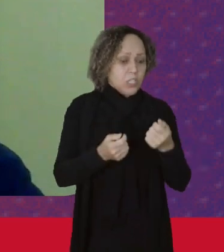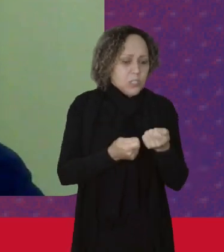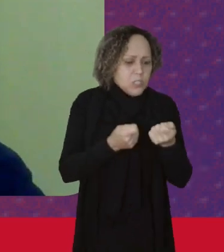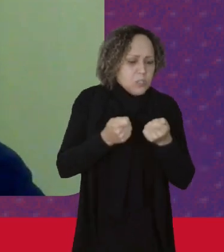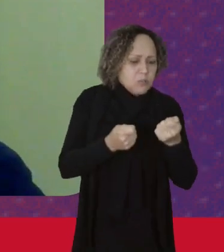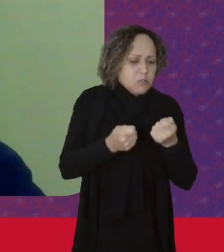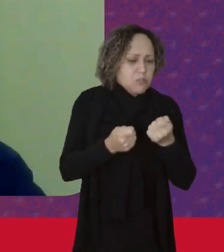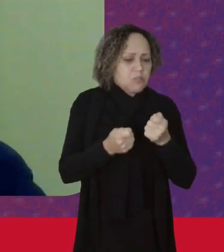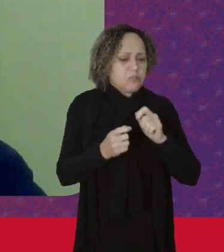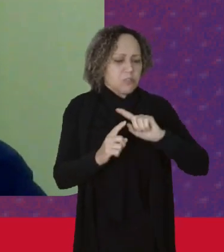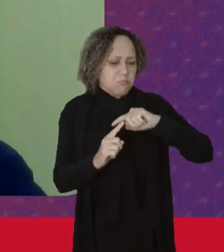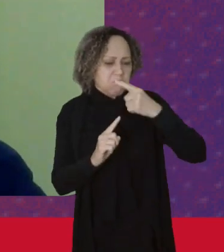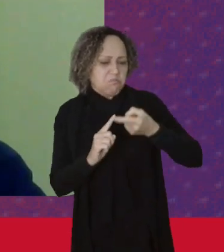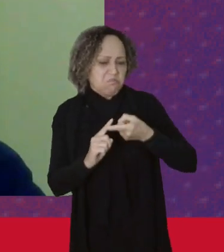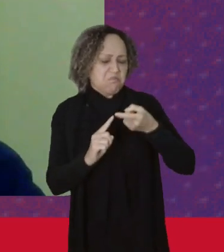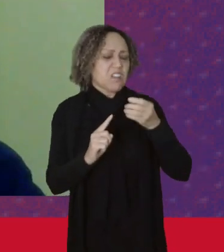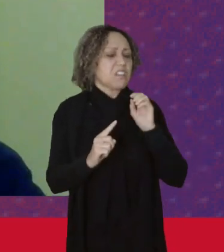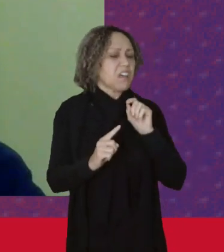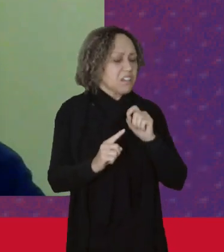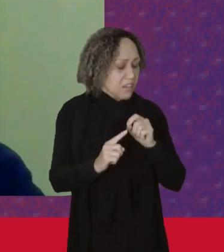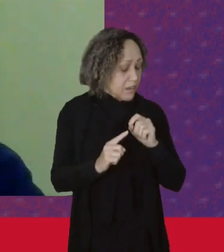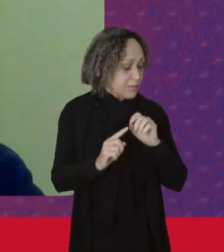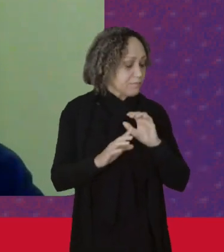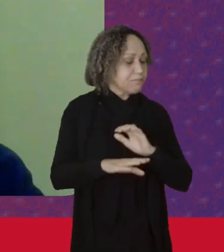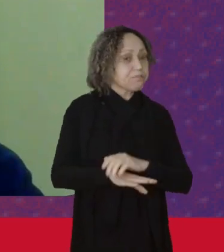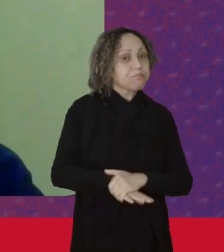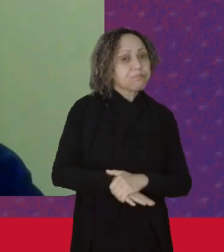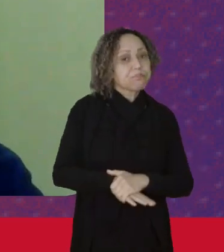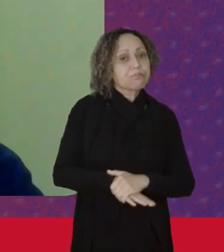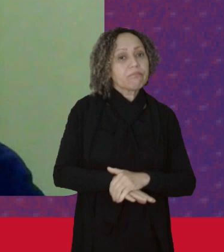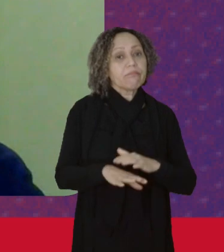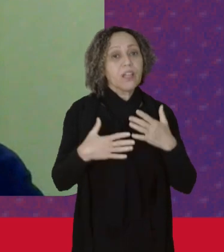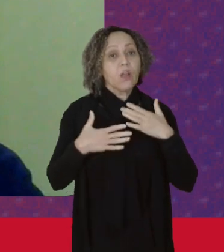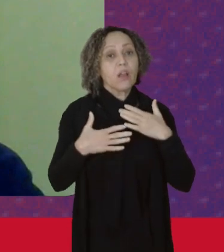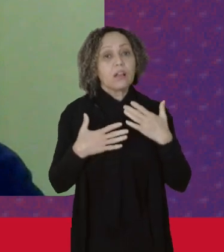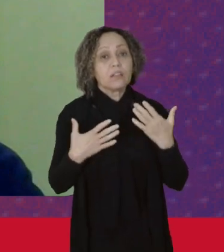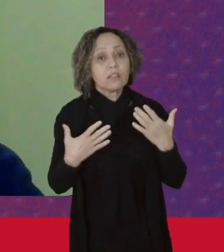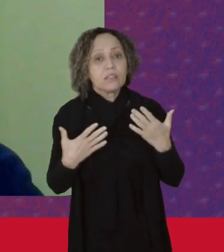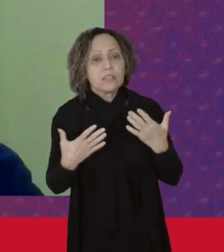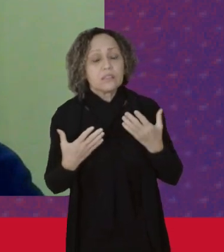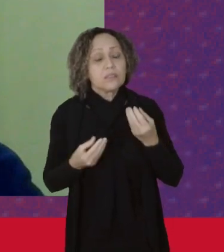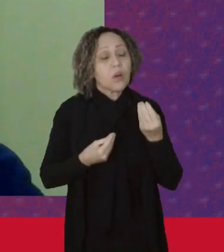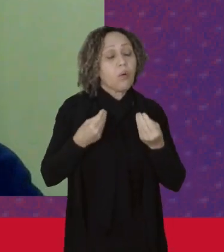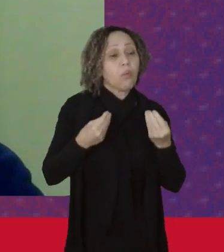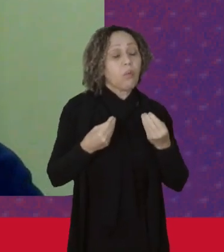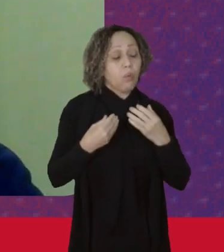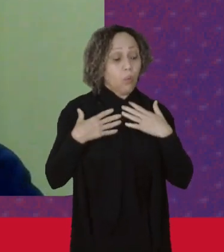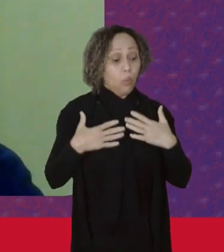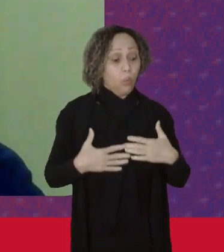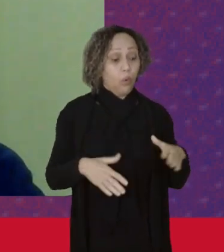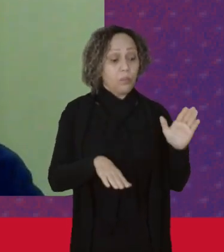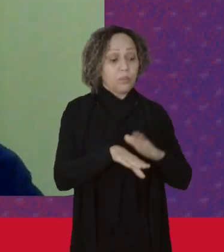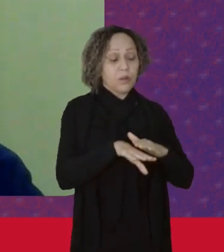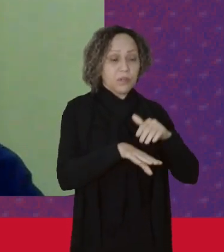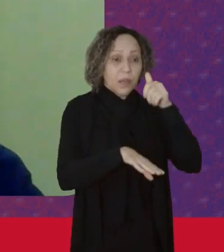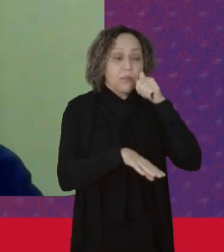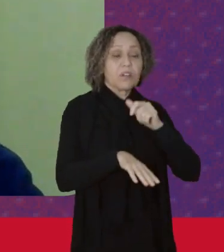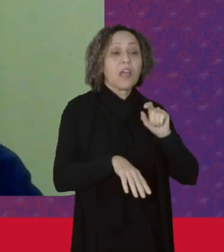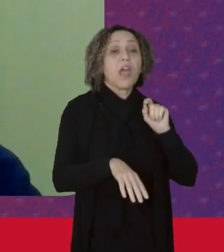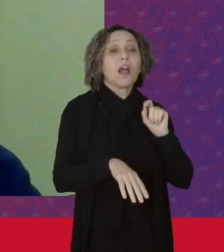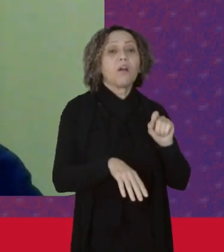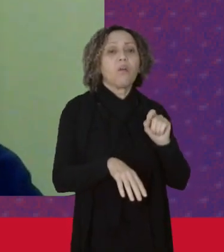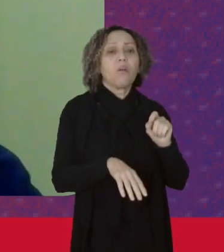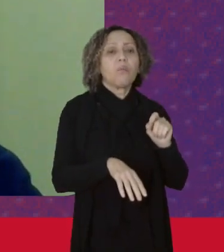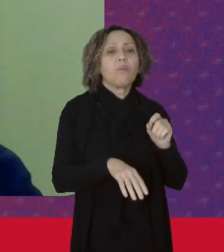isso sempre terminando por aqui assim. O corpo feminino, a intervenção sobre o corpo feminino, ela é